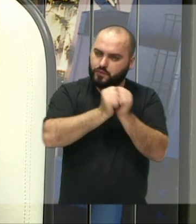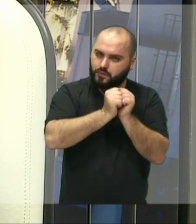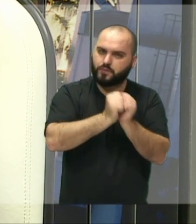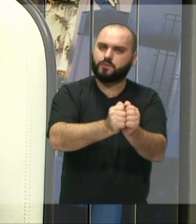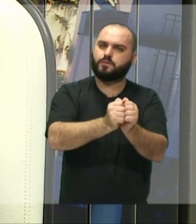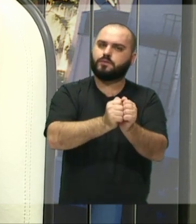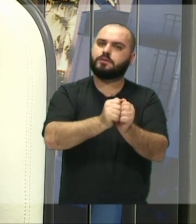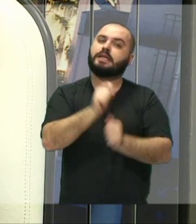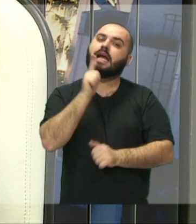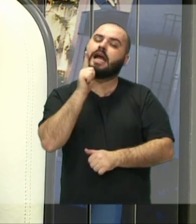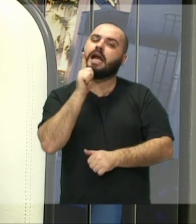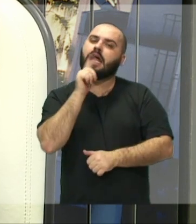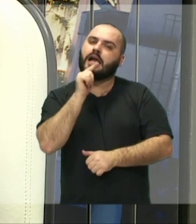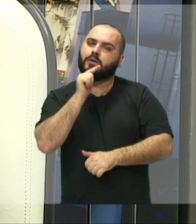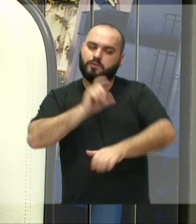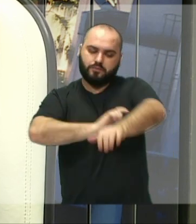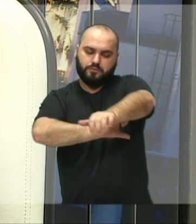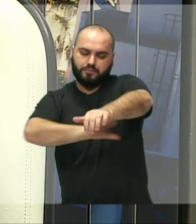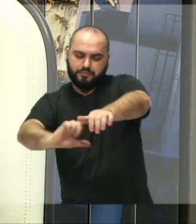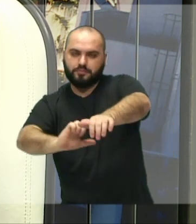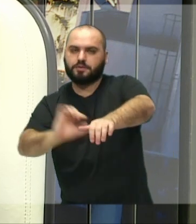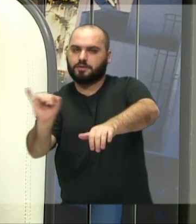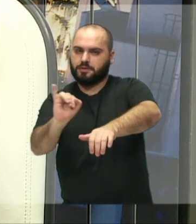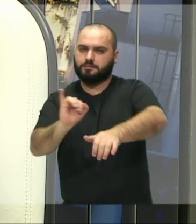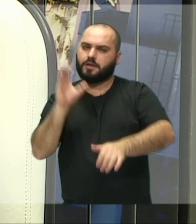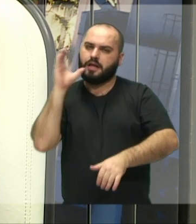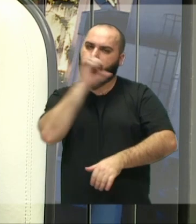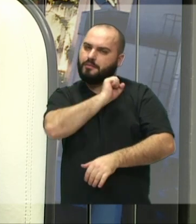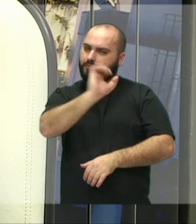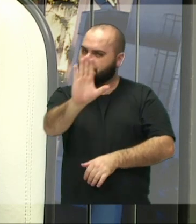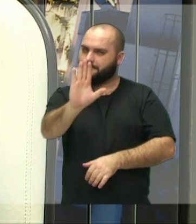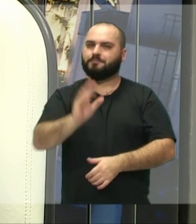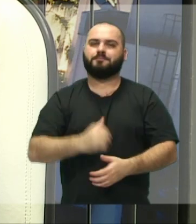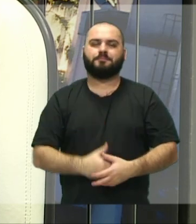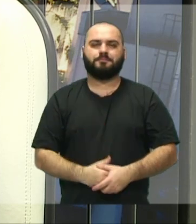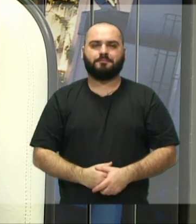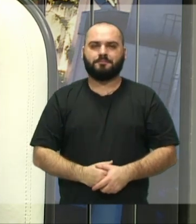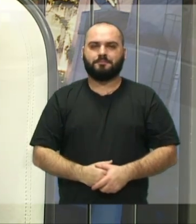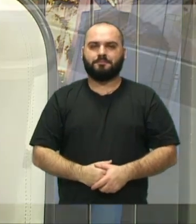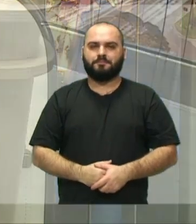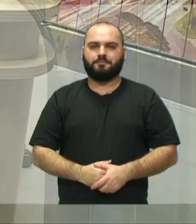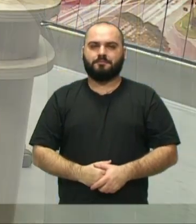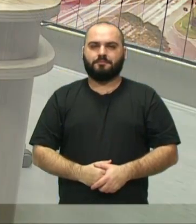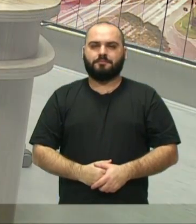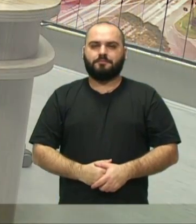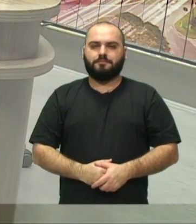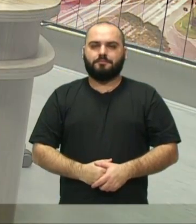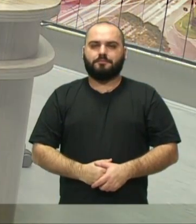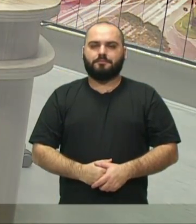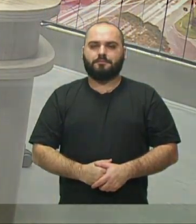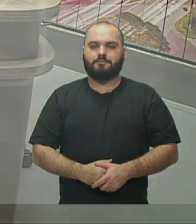sobre água e saneamento básico em Itajaí. É só um minuto, a gente já volta.